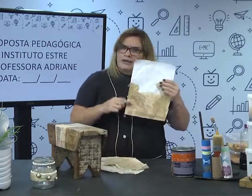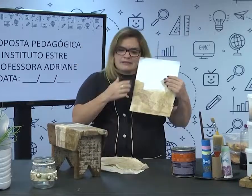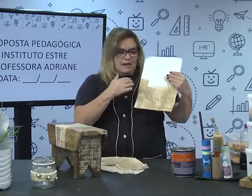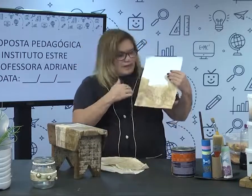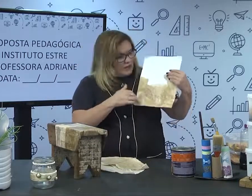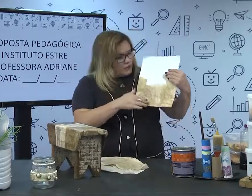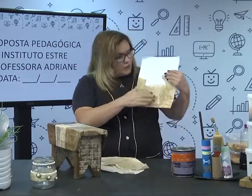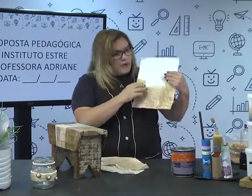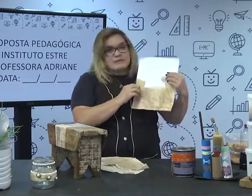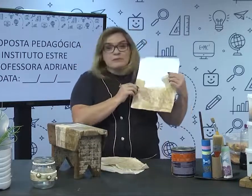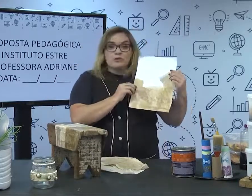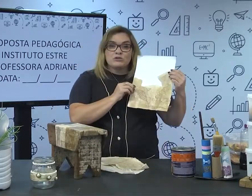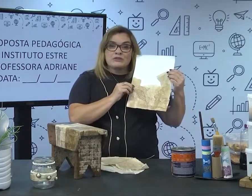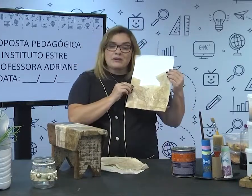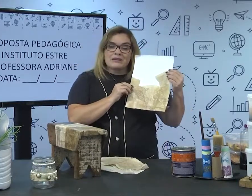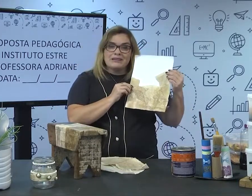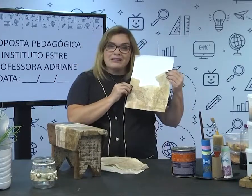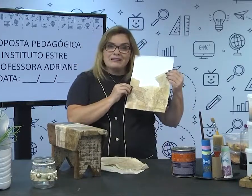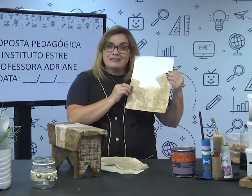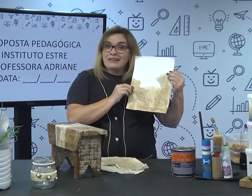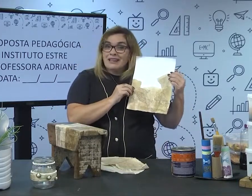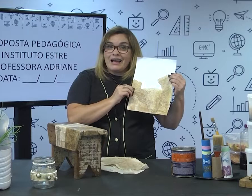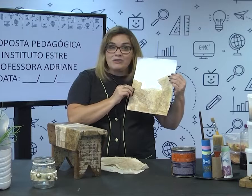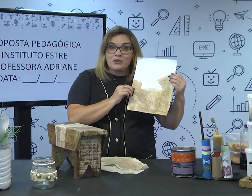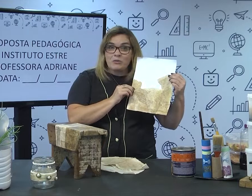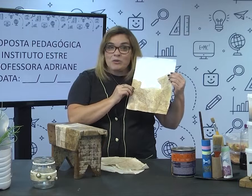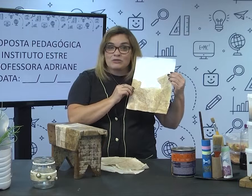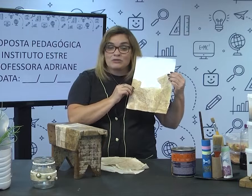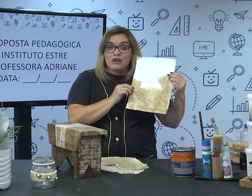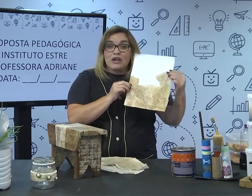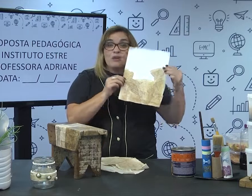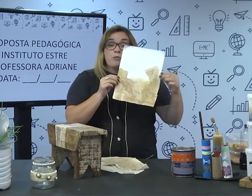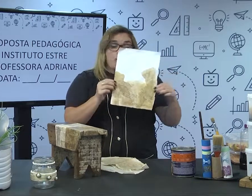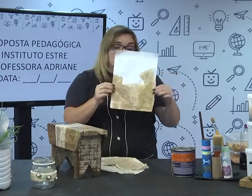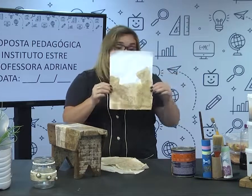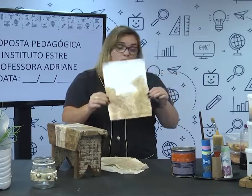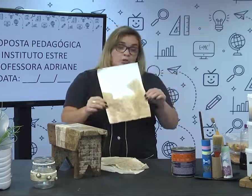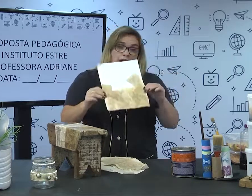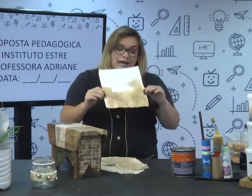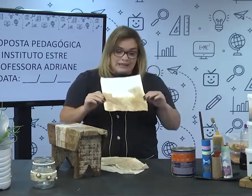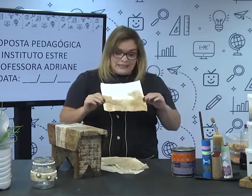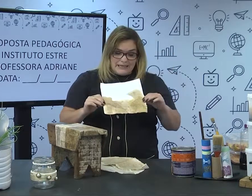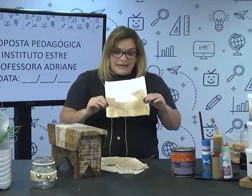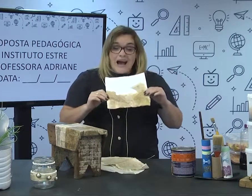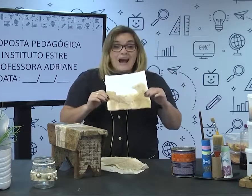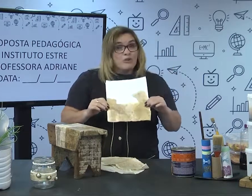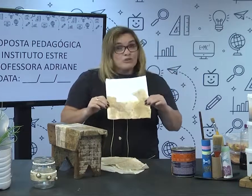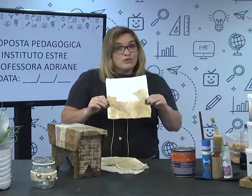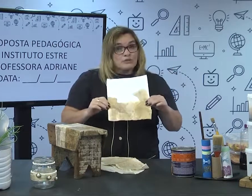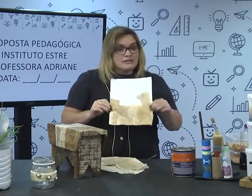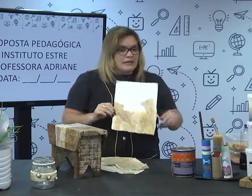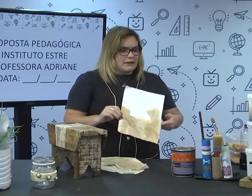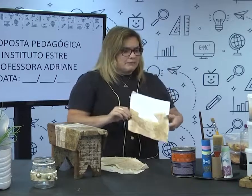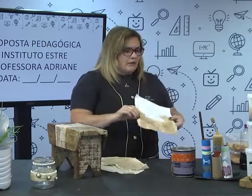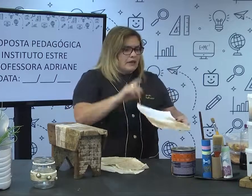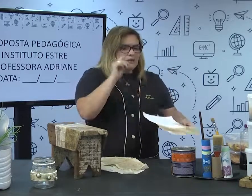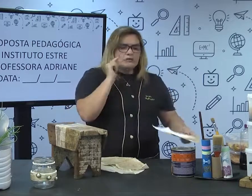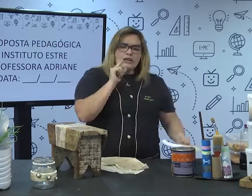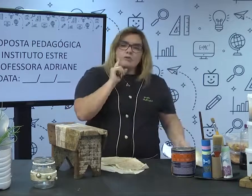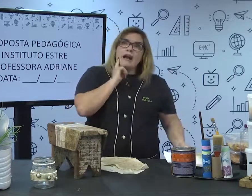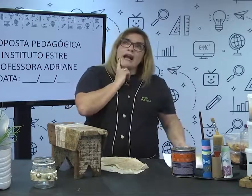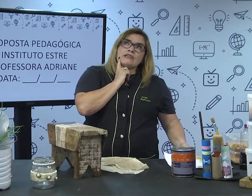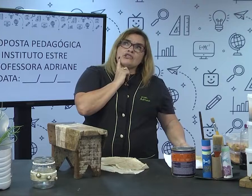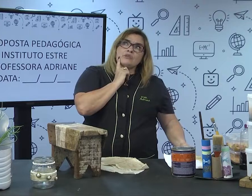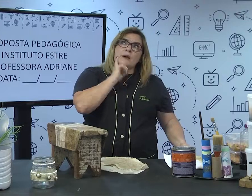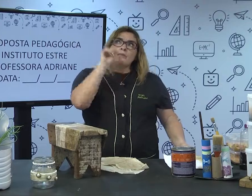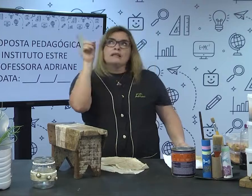caderno com essa produção aqui? Claro que eu posso. Eu posso colocar aqui aonde eu quiser. Eu